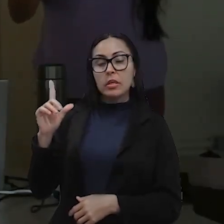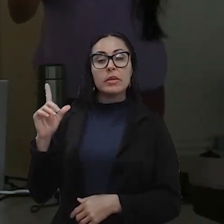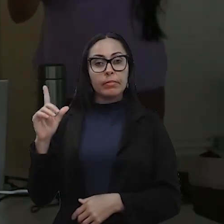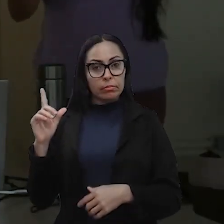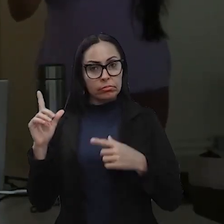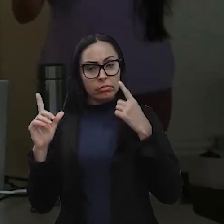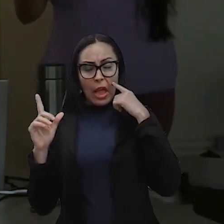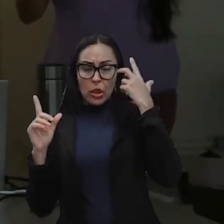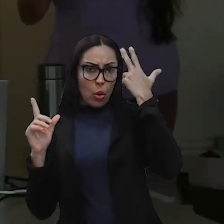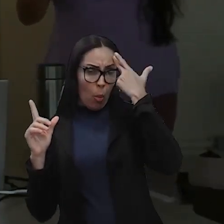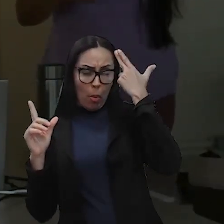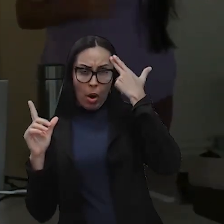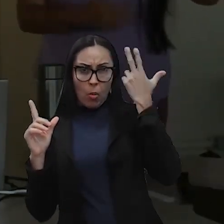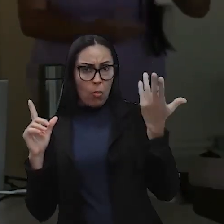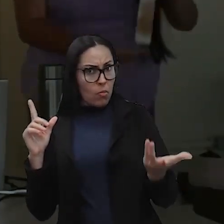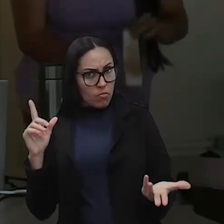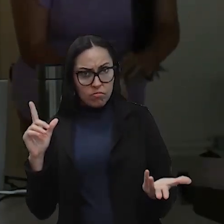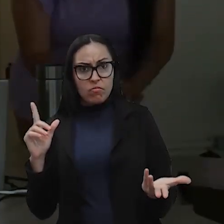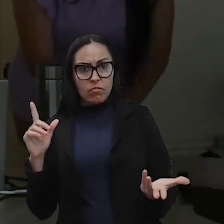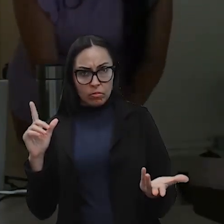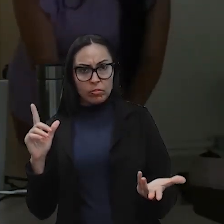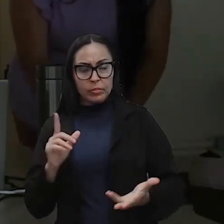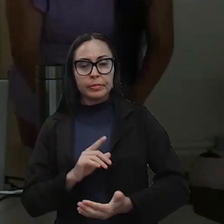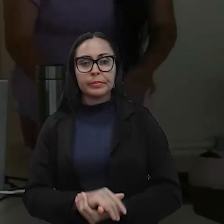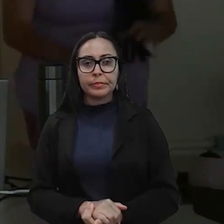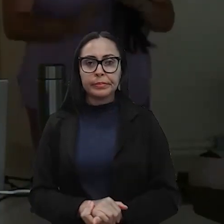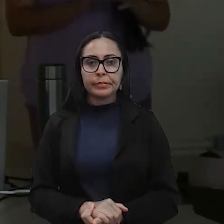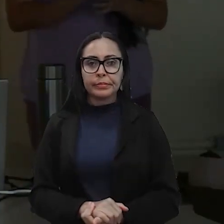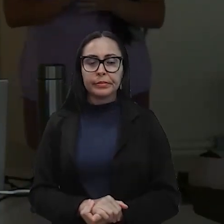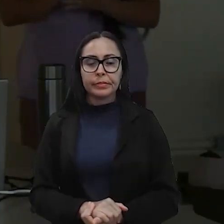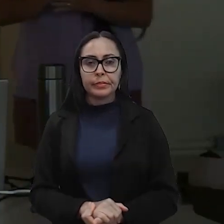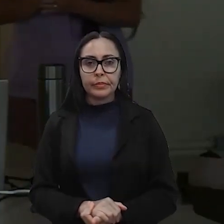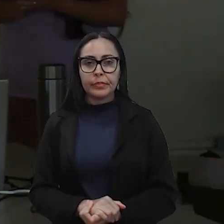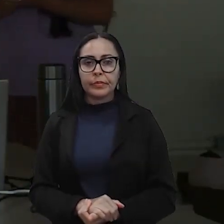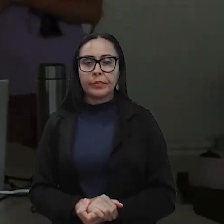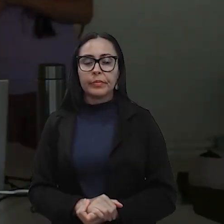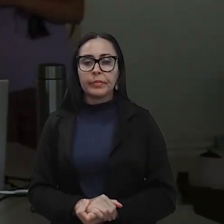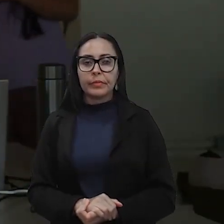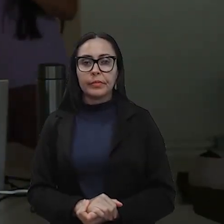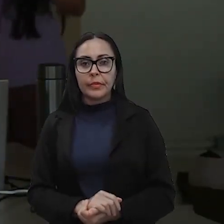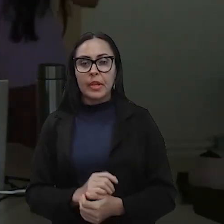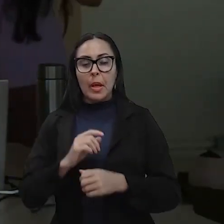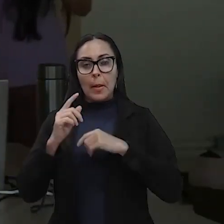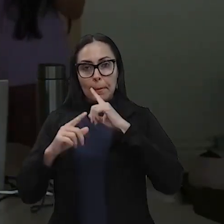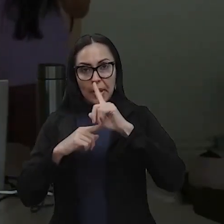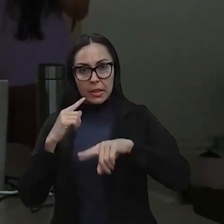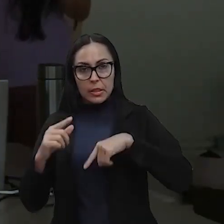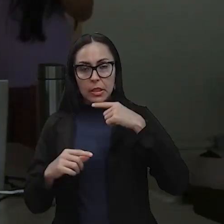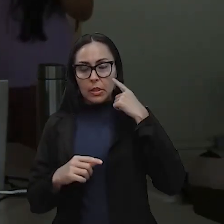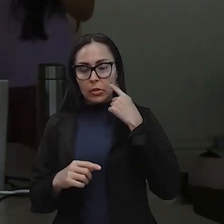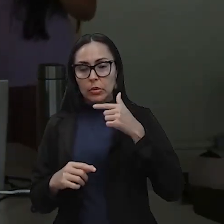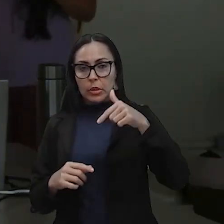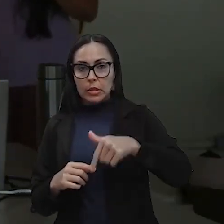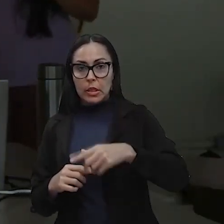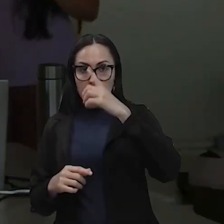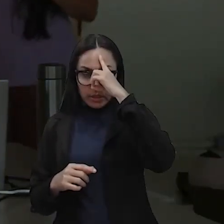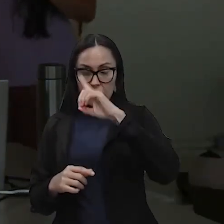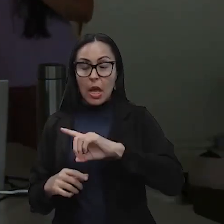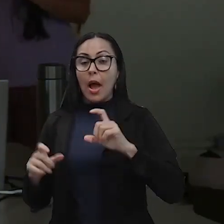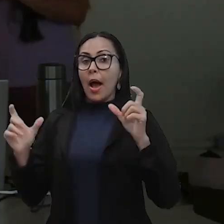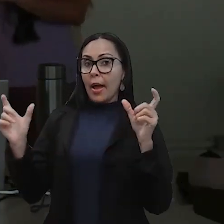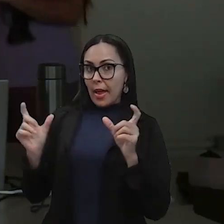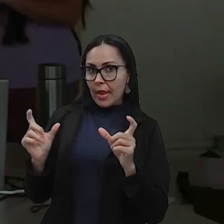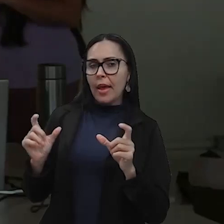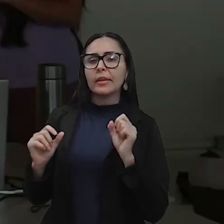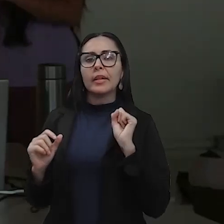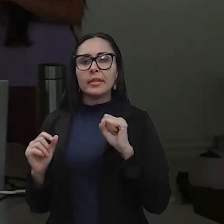borra de café é considerado normal, certo? Passando de 7 dias é um sinal de alerta, sim, e eu vou falar um pouquinho